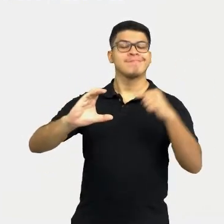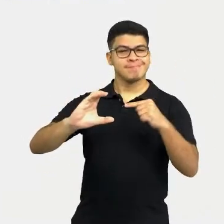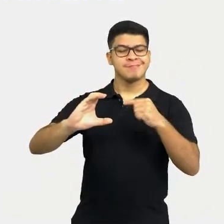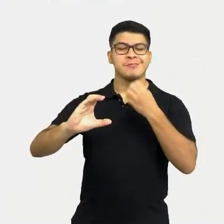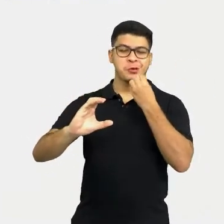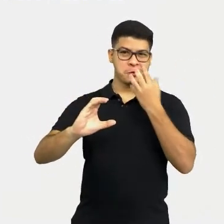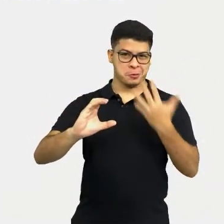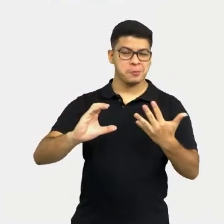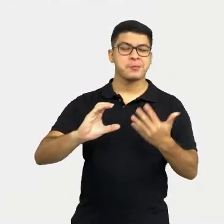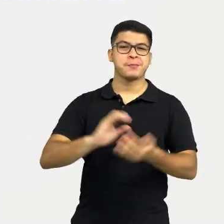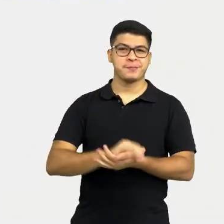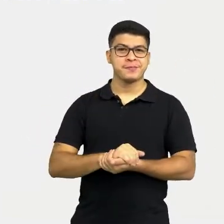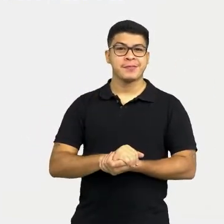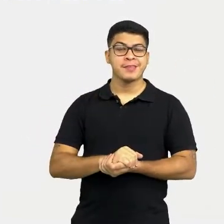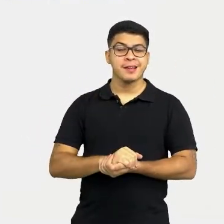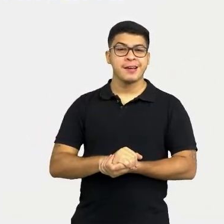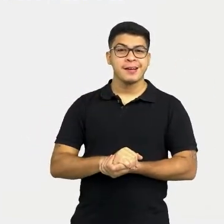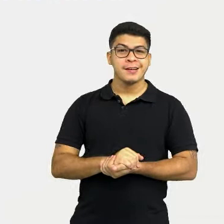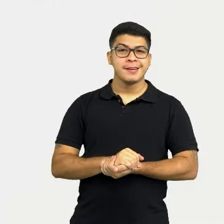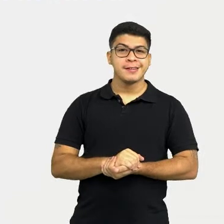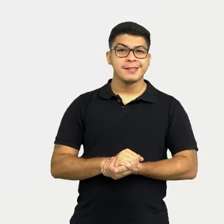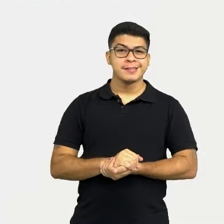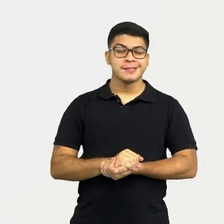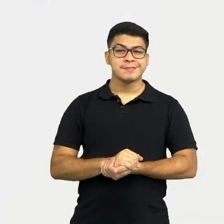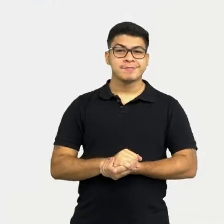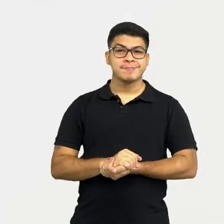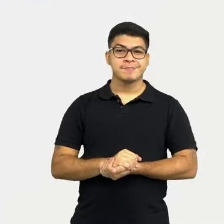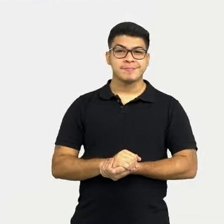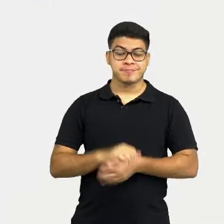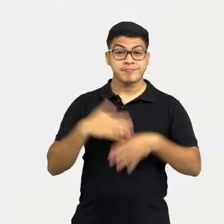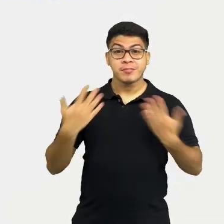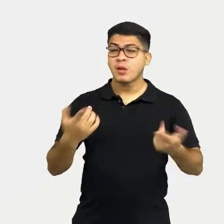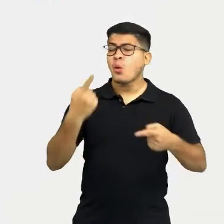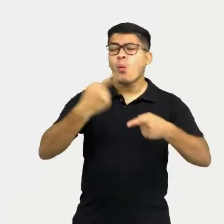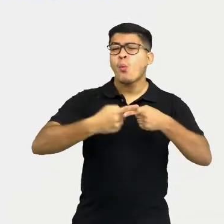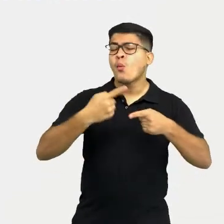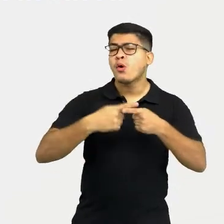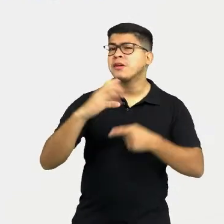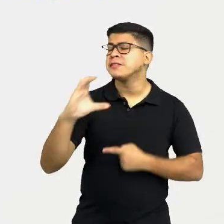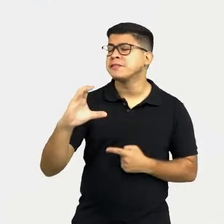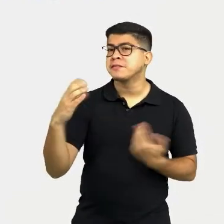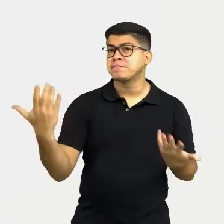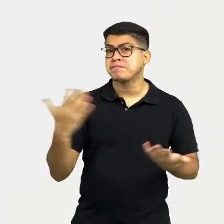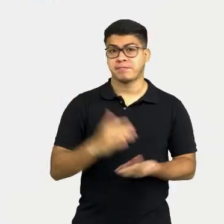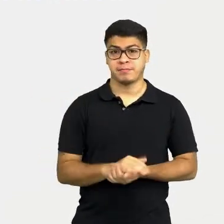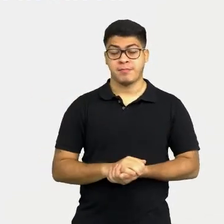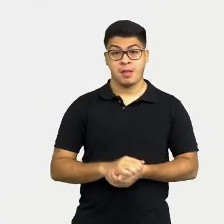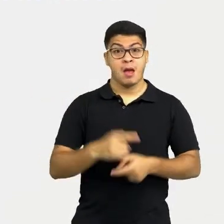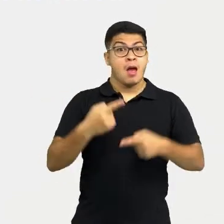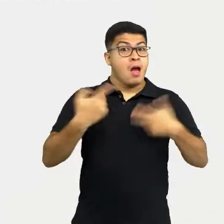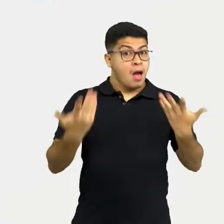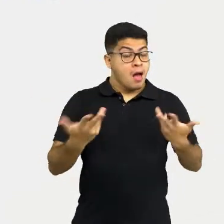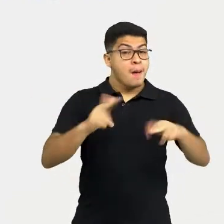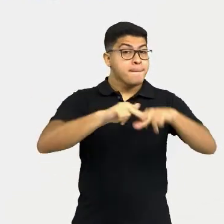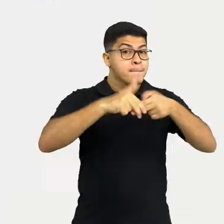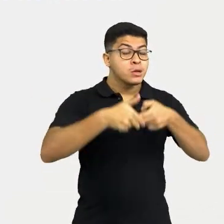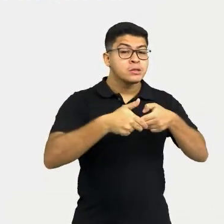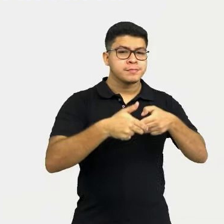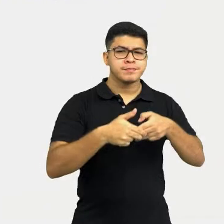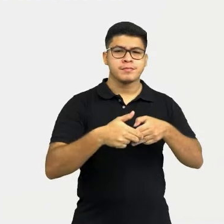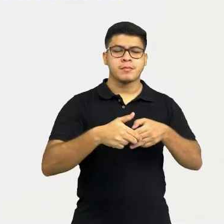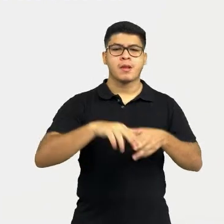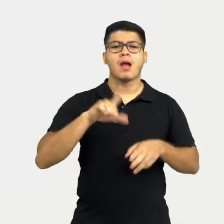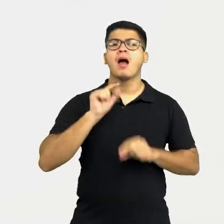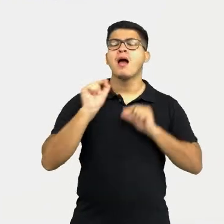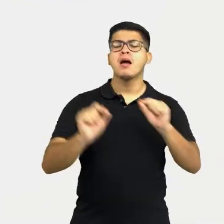Muito bem, a letra C seria a nossa resposta certa. Por que a letra C, professor? Porque a letra C diz assim, a morte